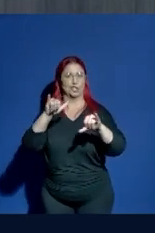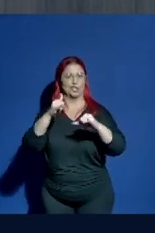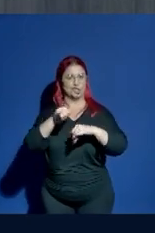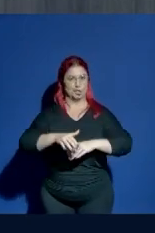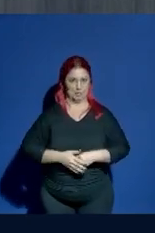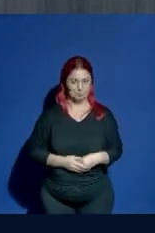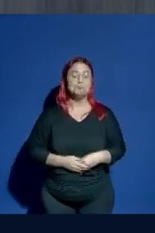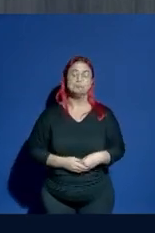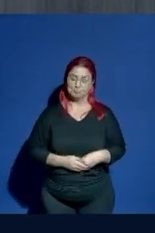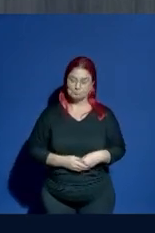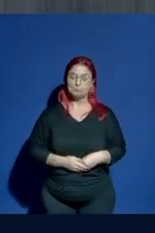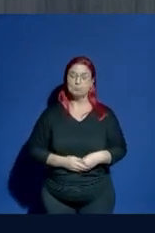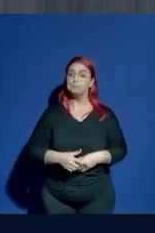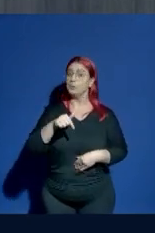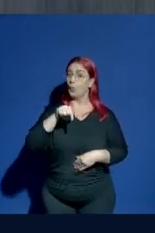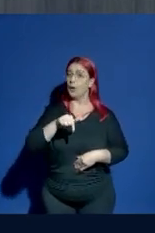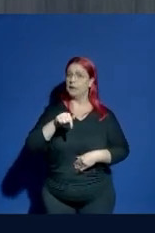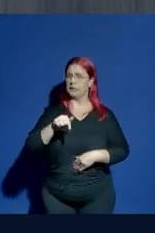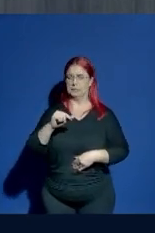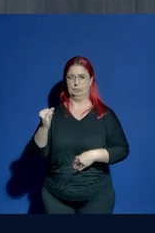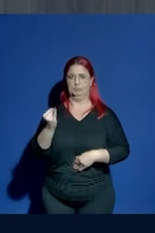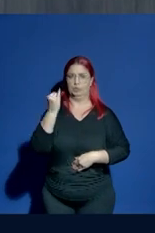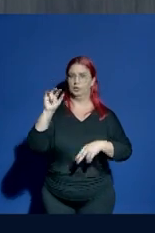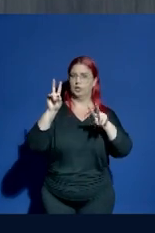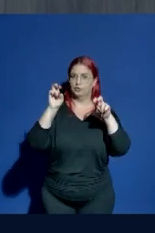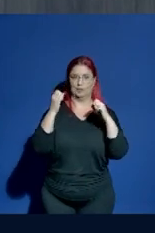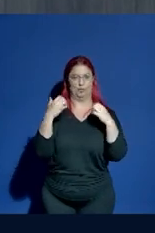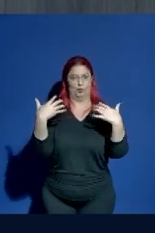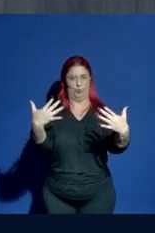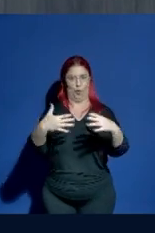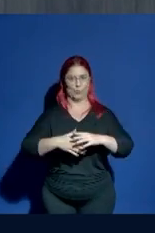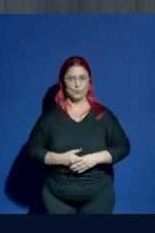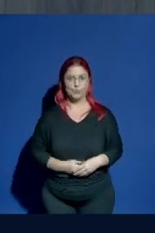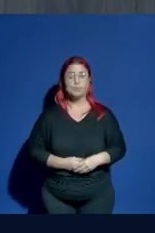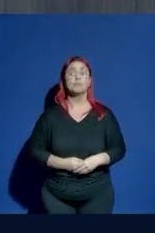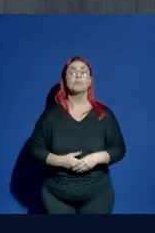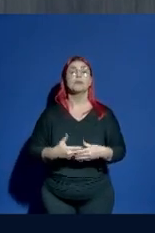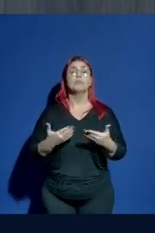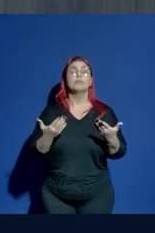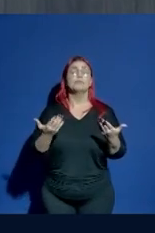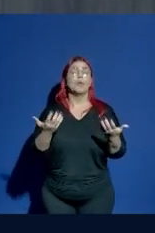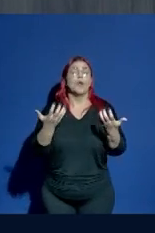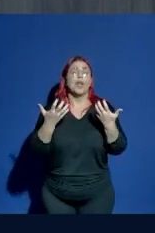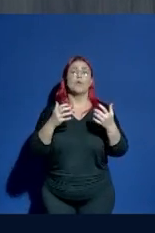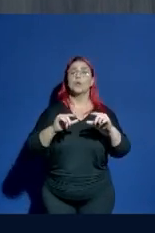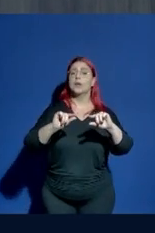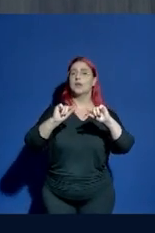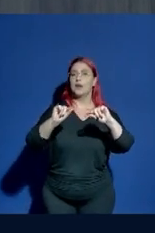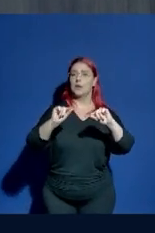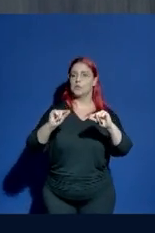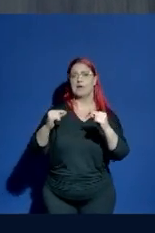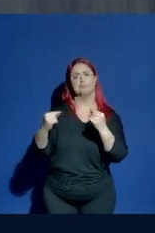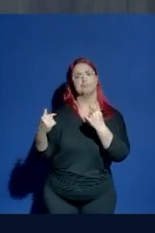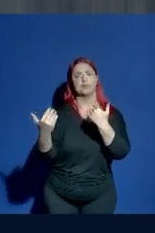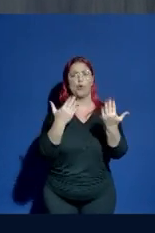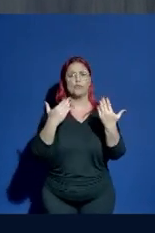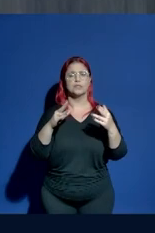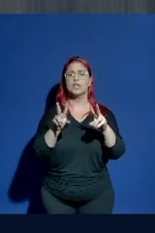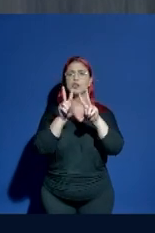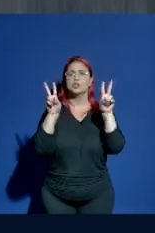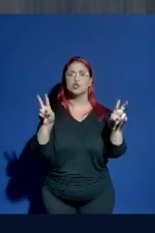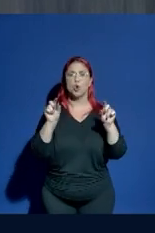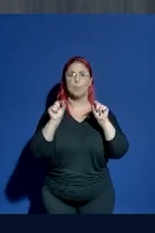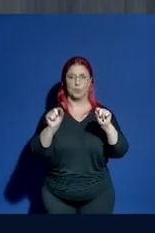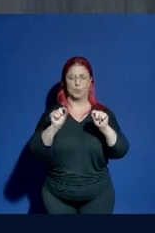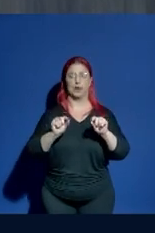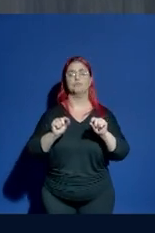acho nesse fórum né e naturalmente me disse o senhor é a estrela aqui do painel eu queria começar trazendo aqui para conversa com